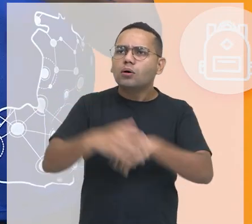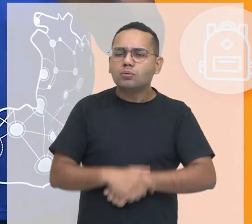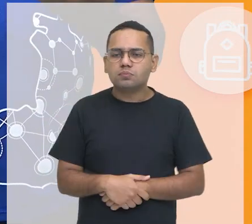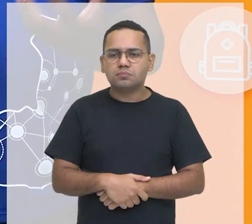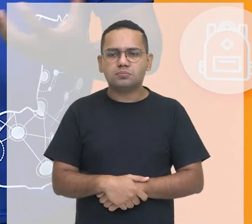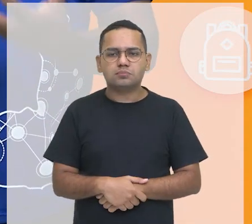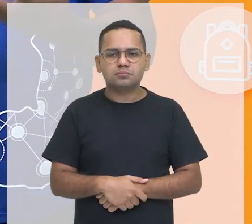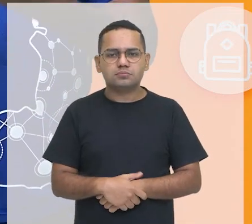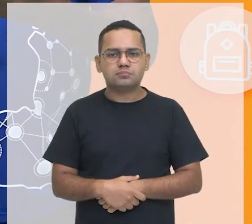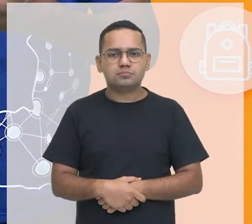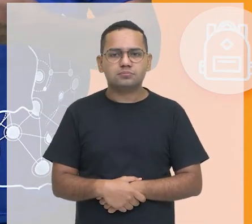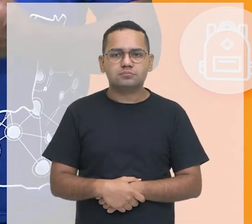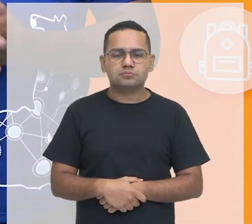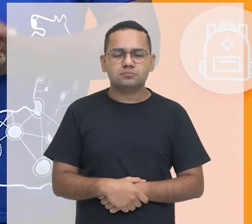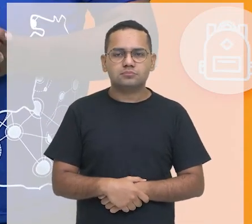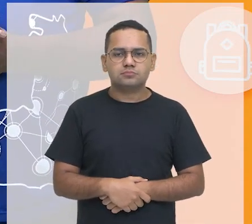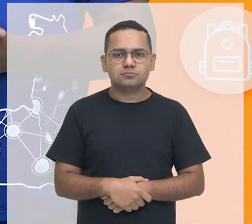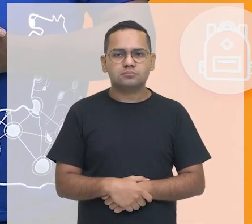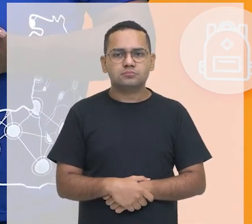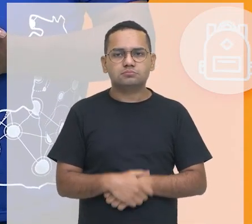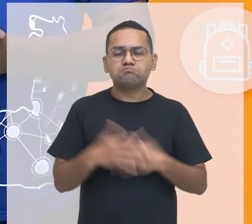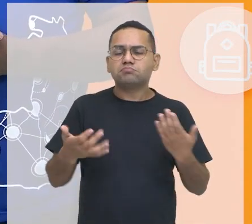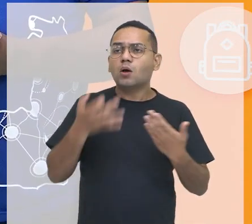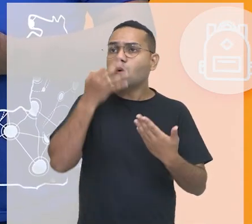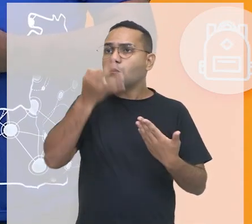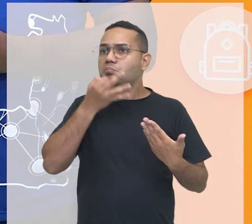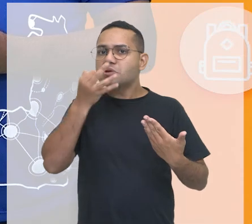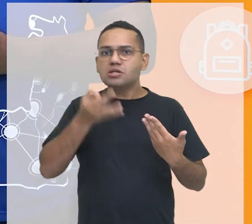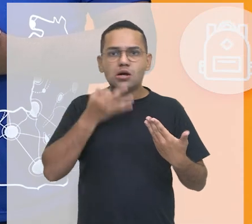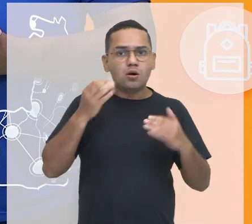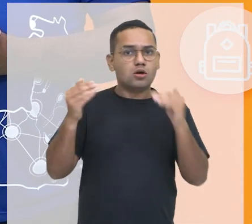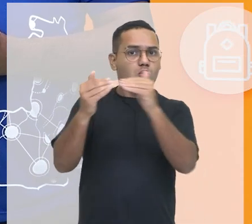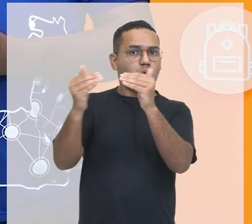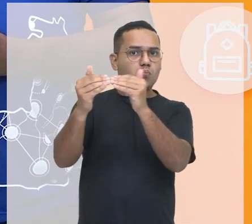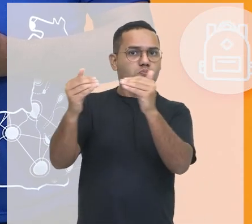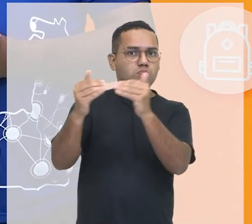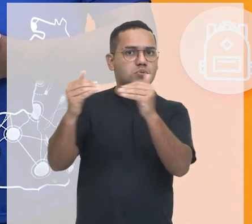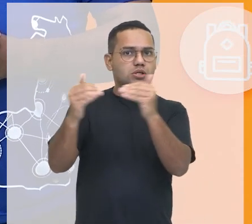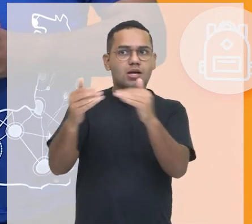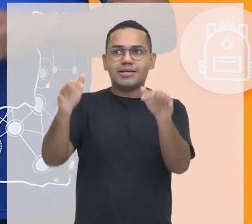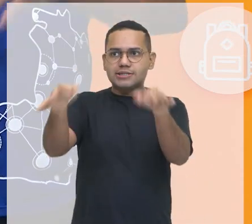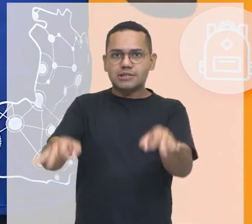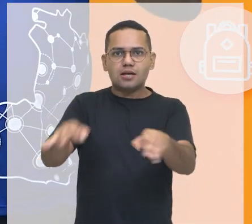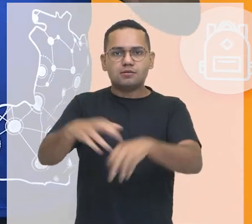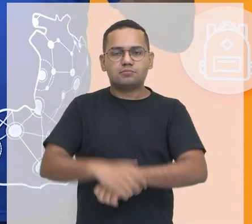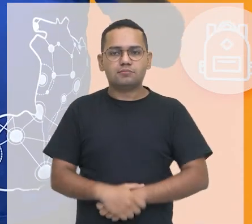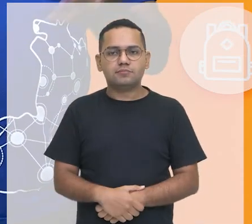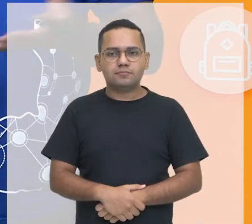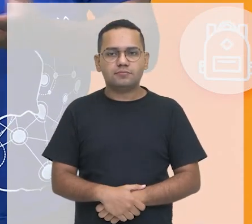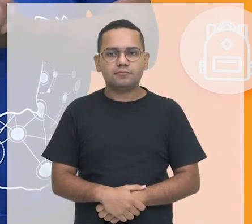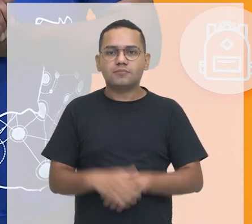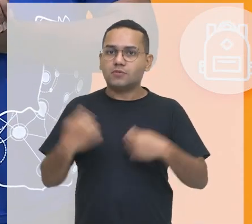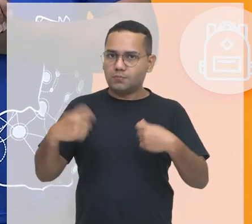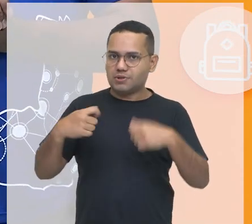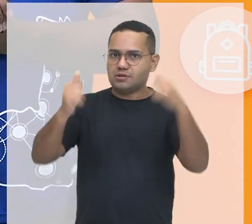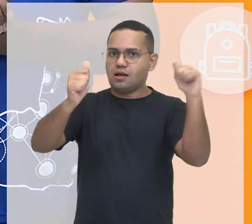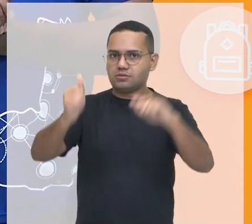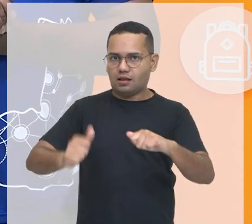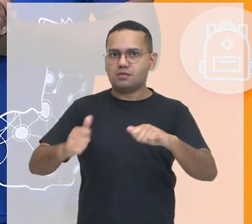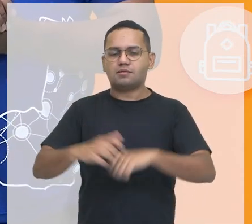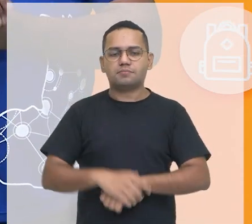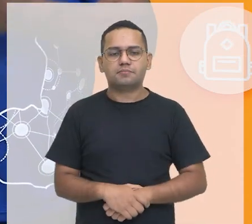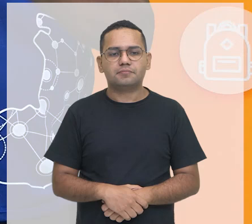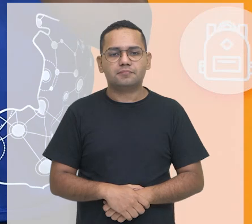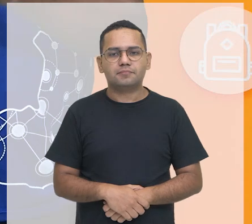é aquela situação ali, qual é a opinião que está sendo mais colocada. Então, olhar para tudo isso, tá bom,